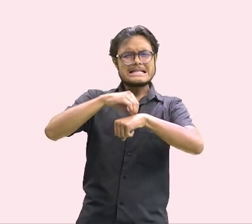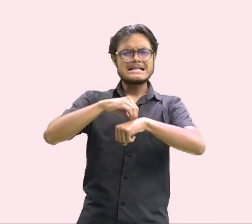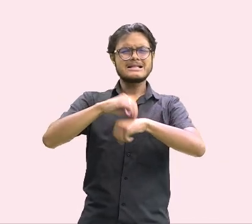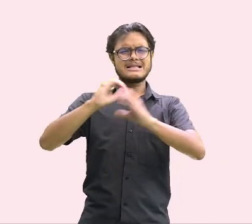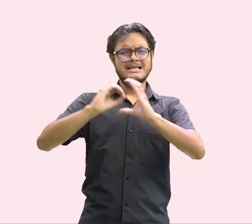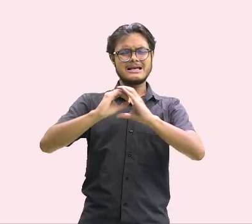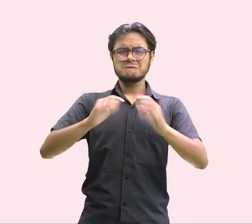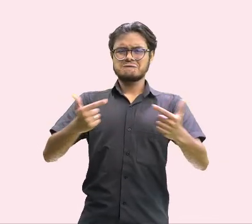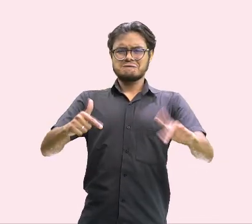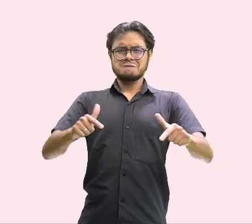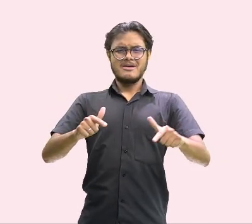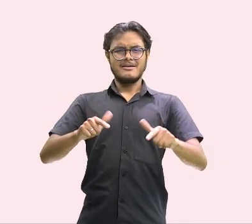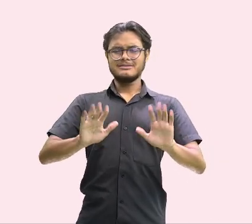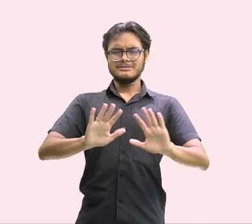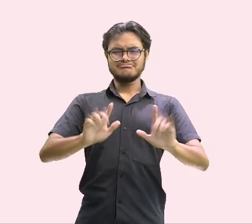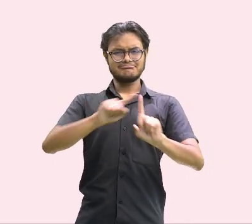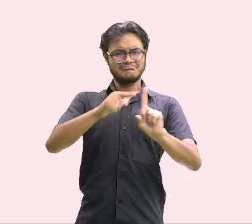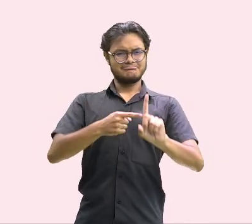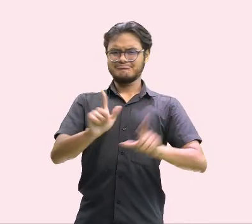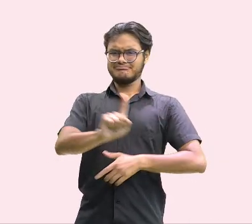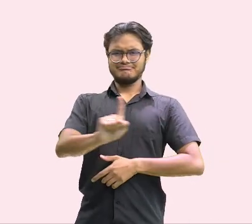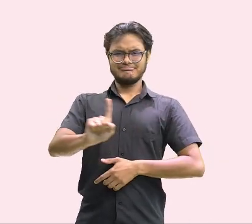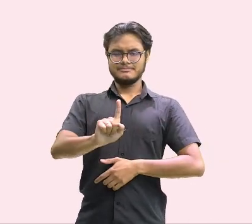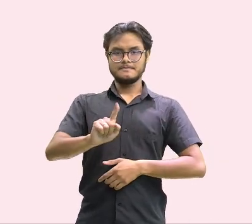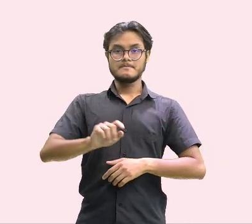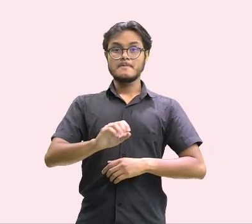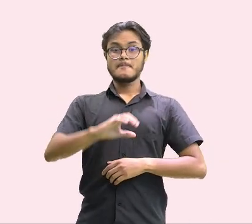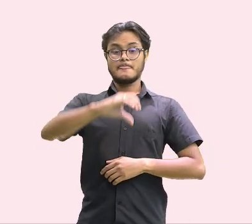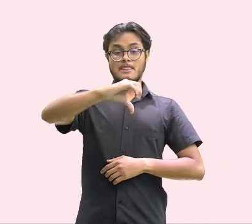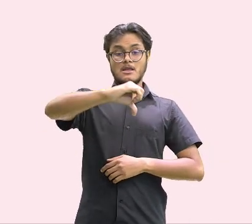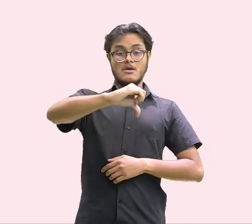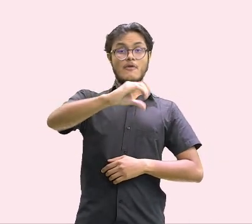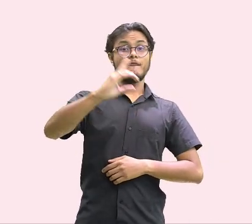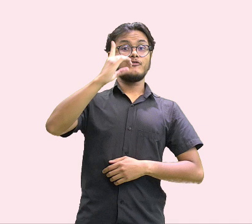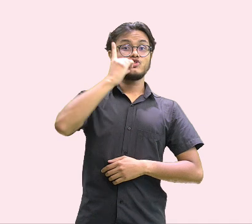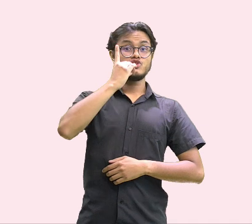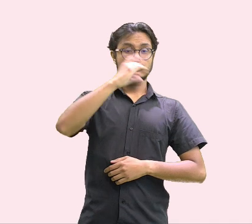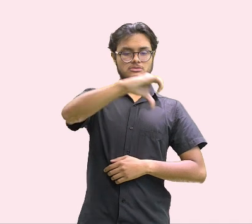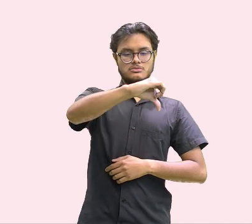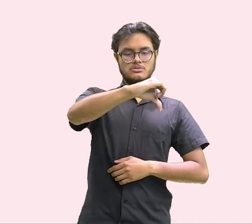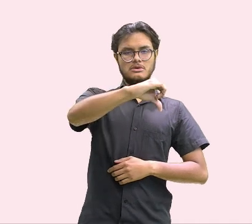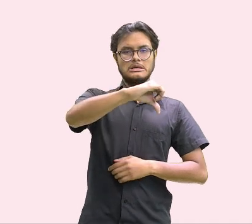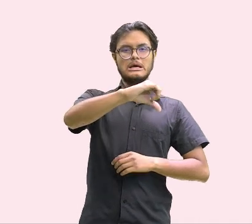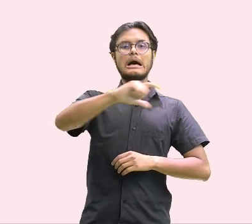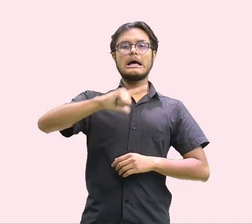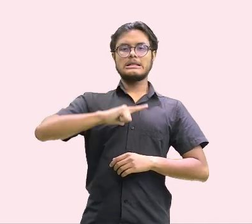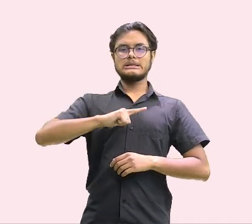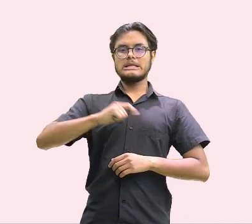ela não tem perigo de engravidar. Agora, depois desses 9 dias, você tem os 10